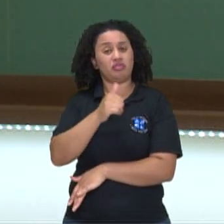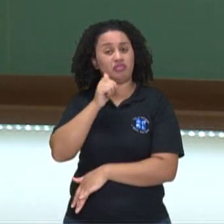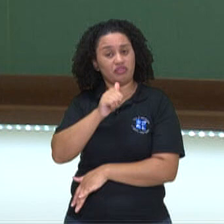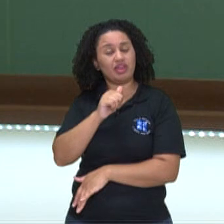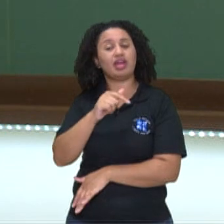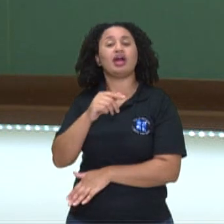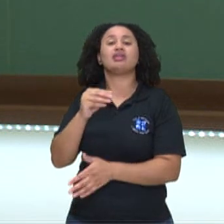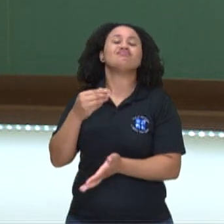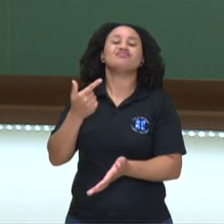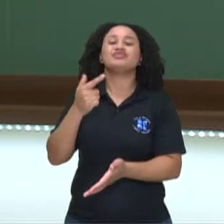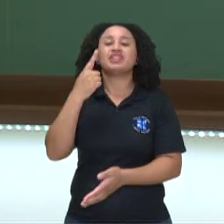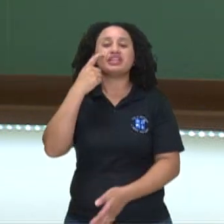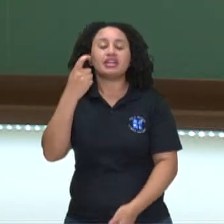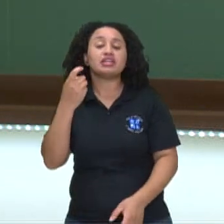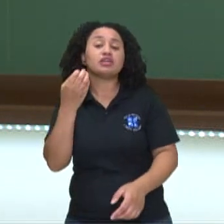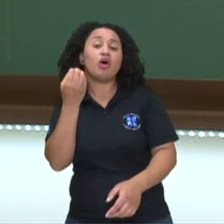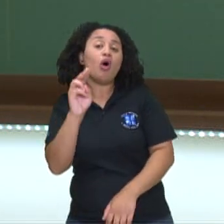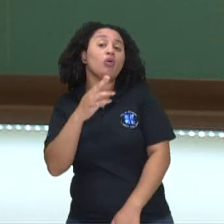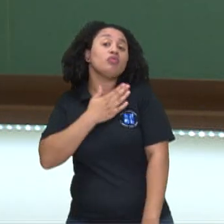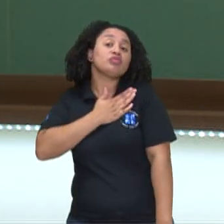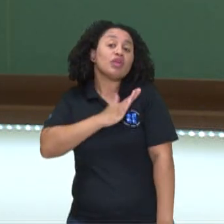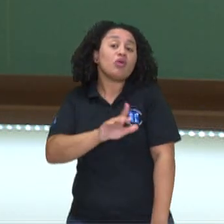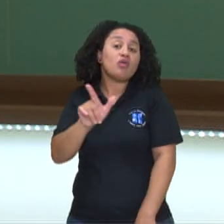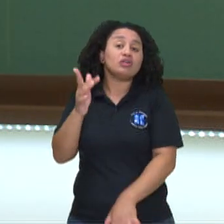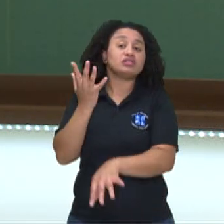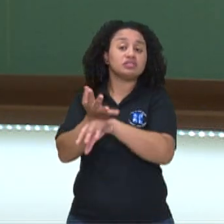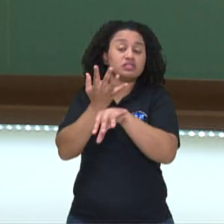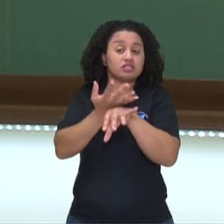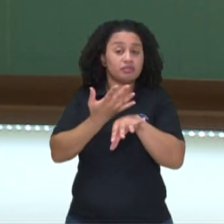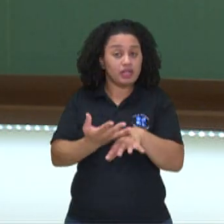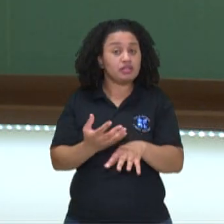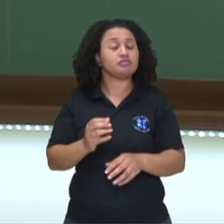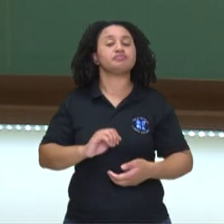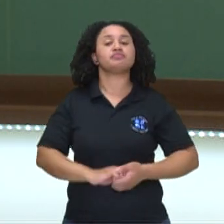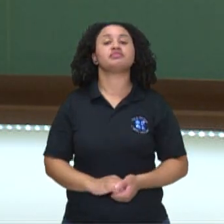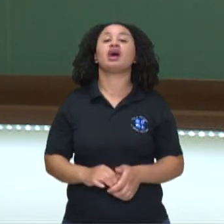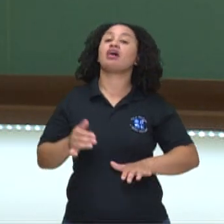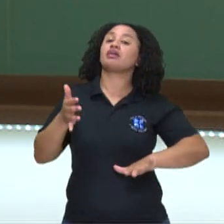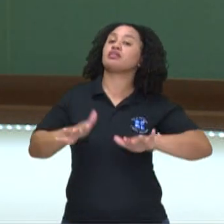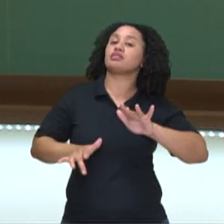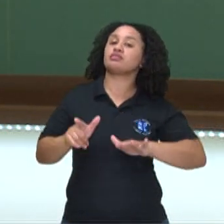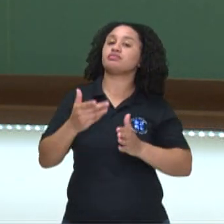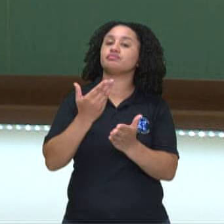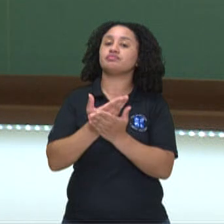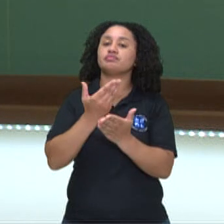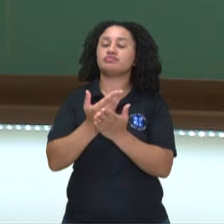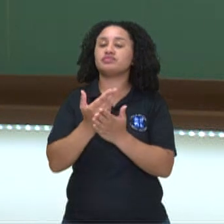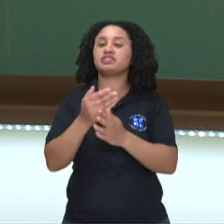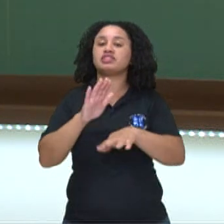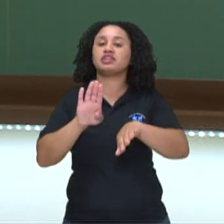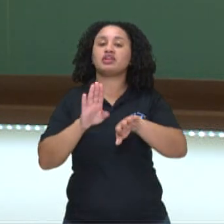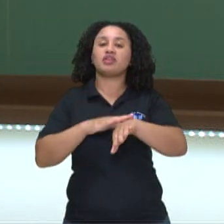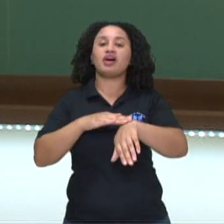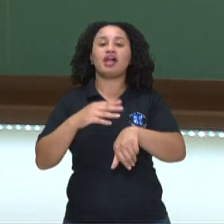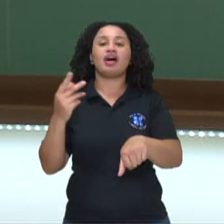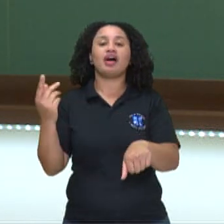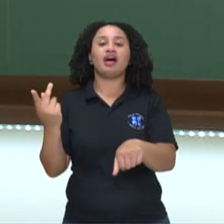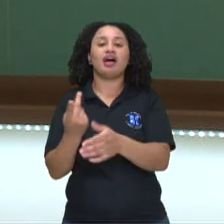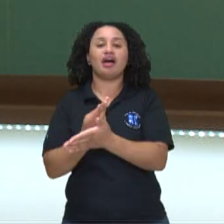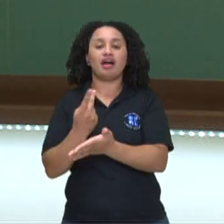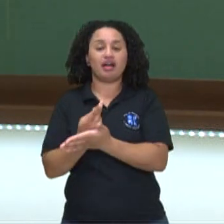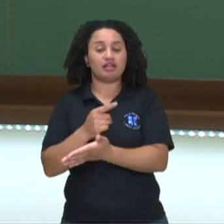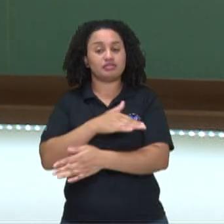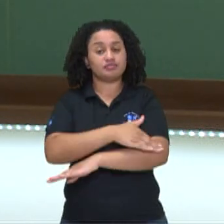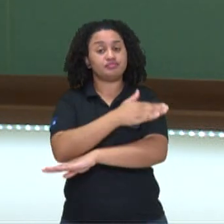filha, ou ela não gosta da matéria por uma razão ou outra. Talvez ela estude em horários errados durante o dia. A